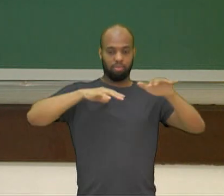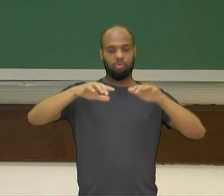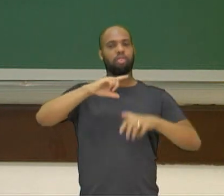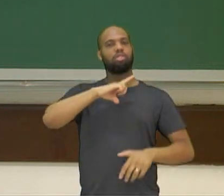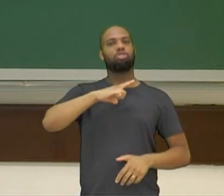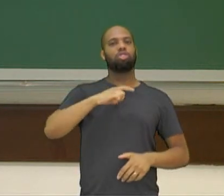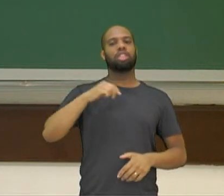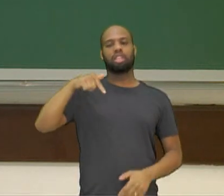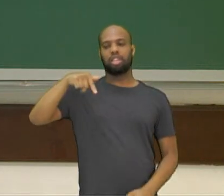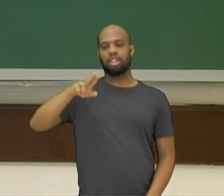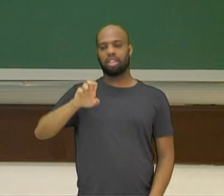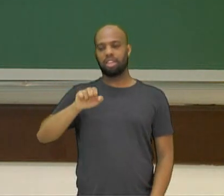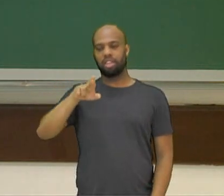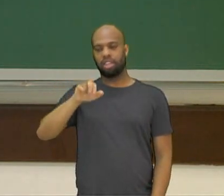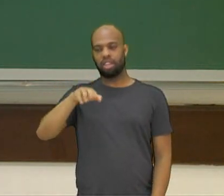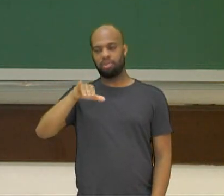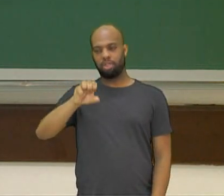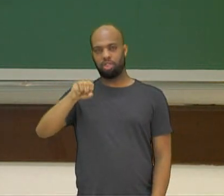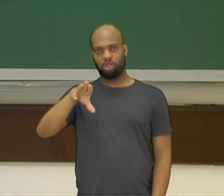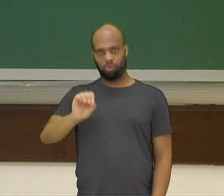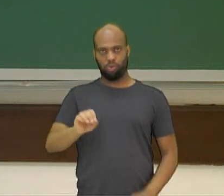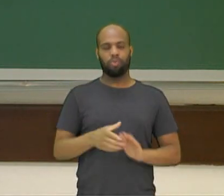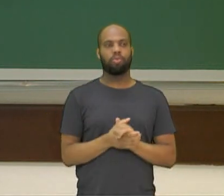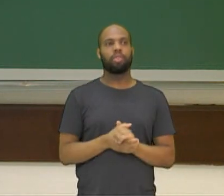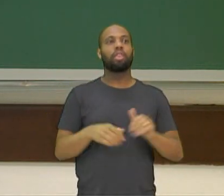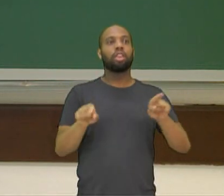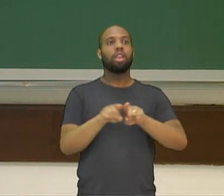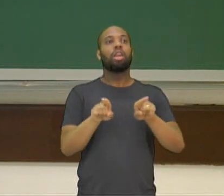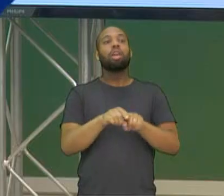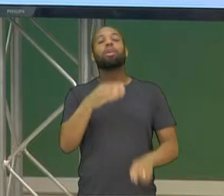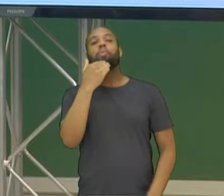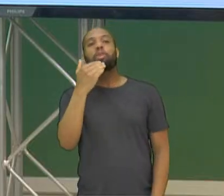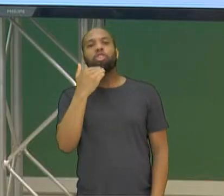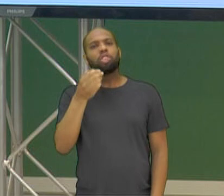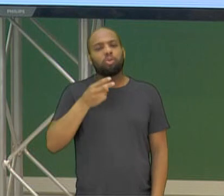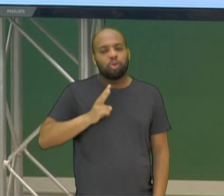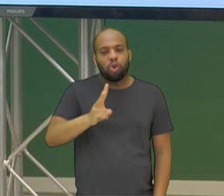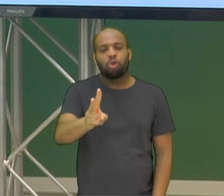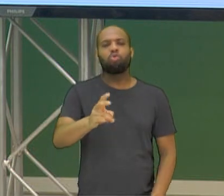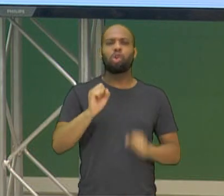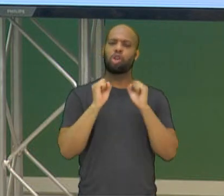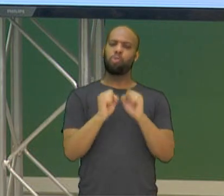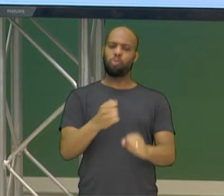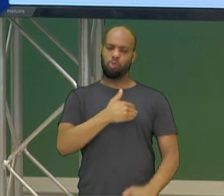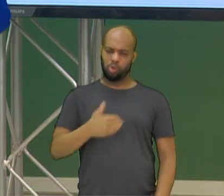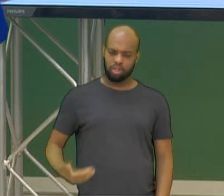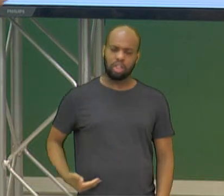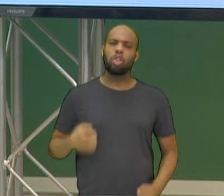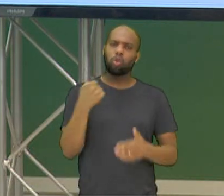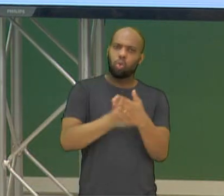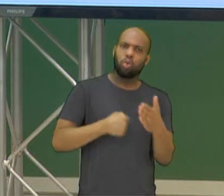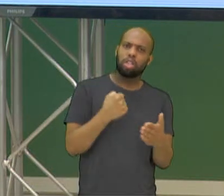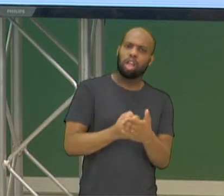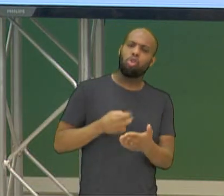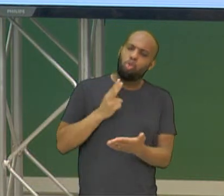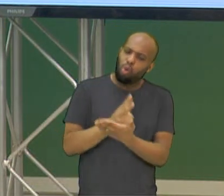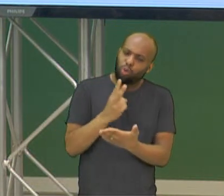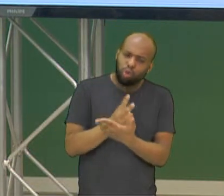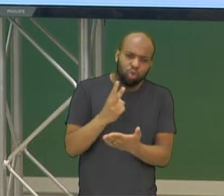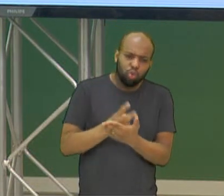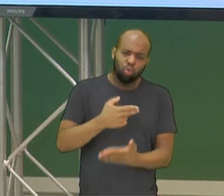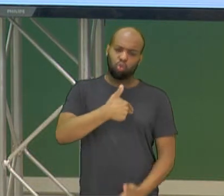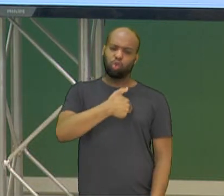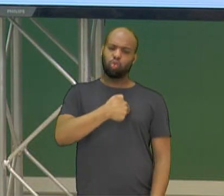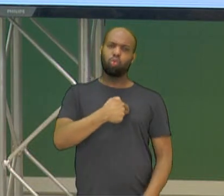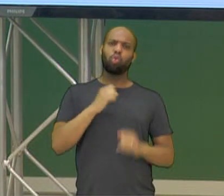de queremismo, tá? Pedia para ele continuar no poder, lutavam pela permanência de Getúlio Vargas